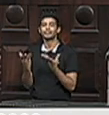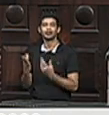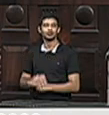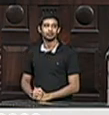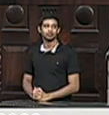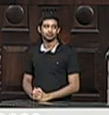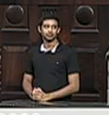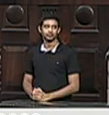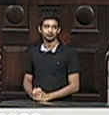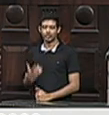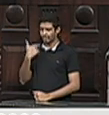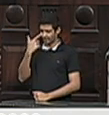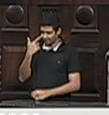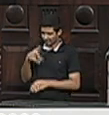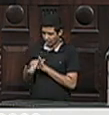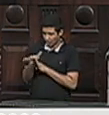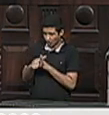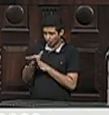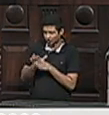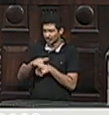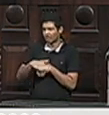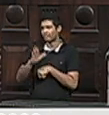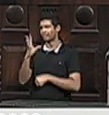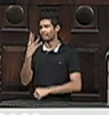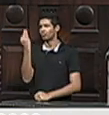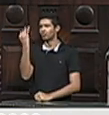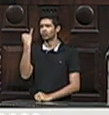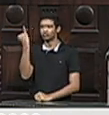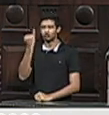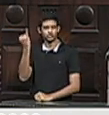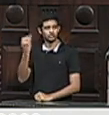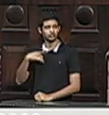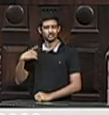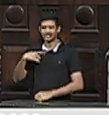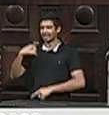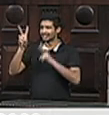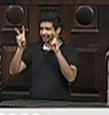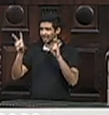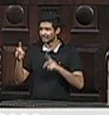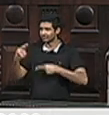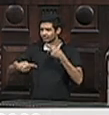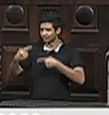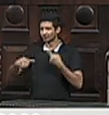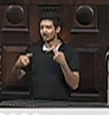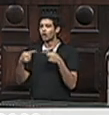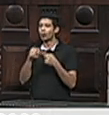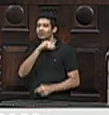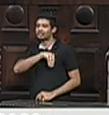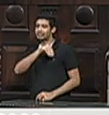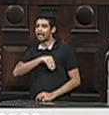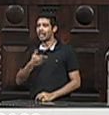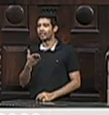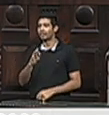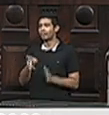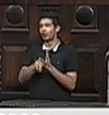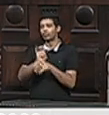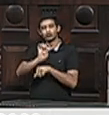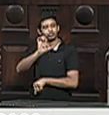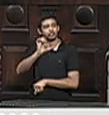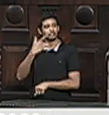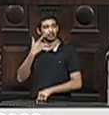Senhor presidente, senhoras e senhores deputados, eu vou ser extremamente objetivo aqui nessa discussão. Eu dei o meu voto na Comissão de